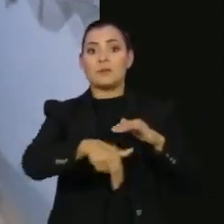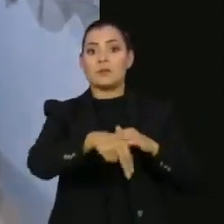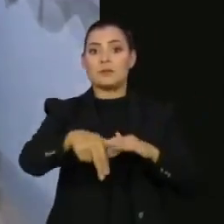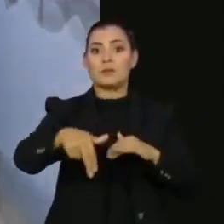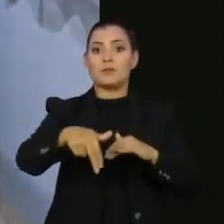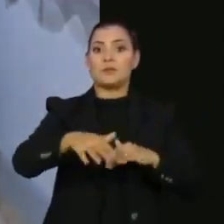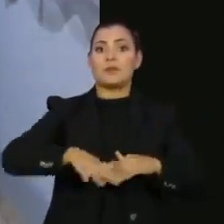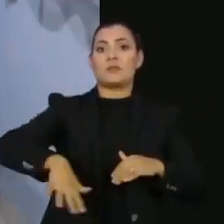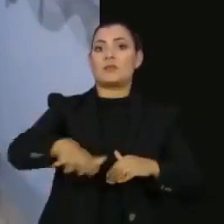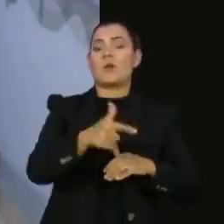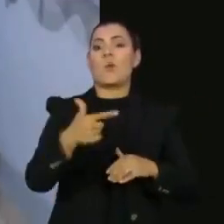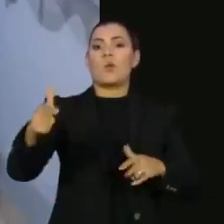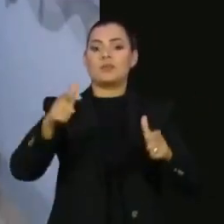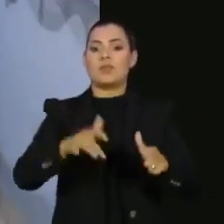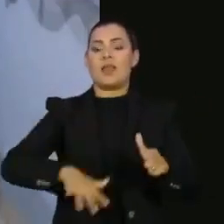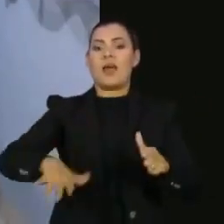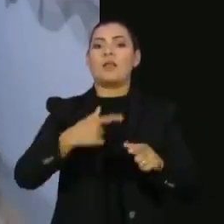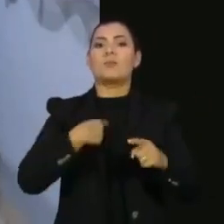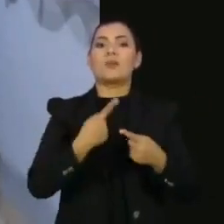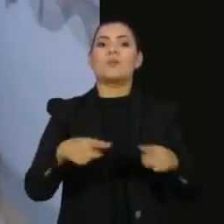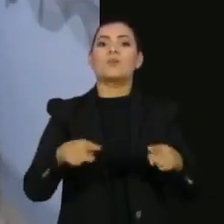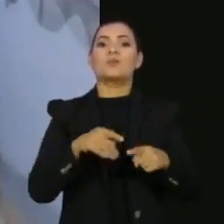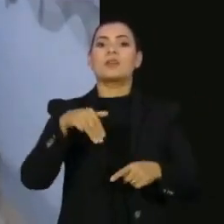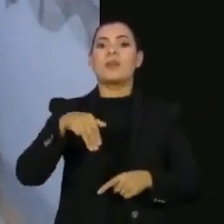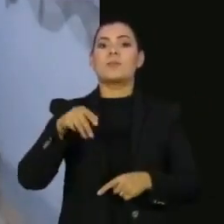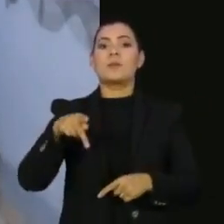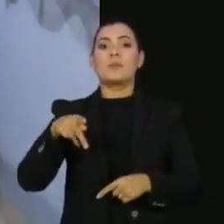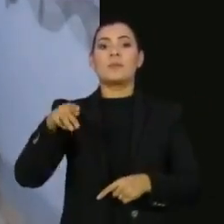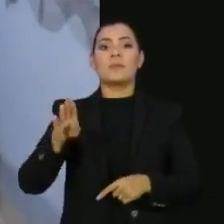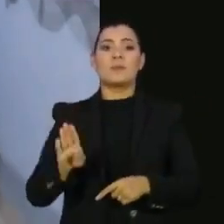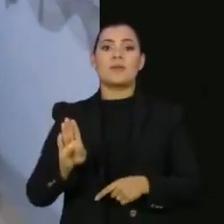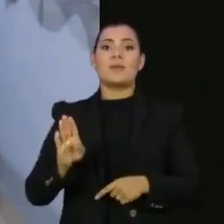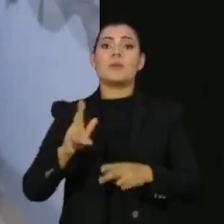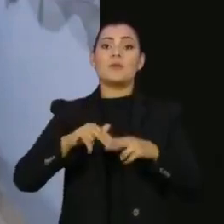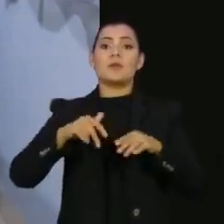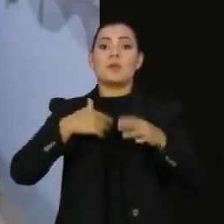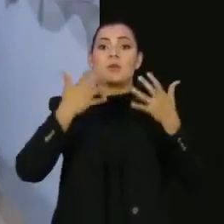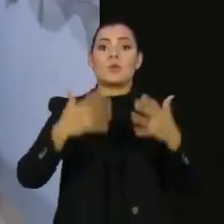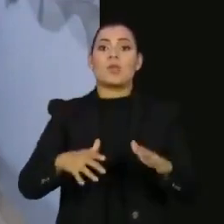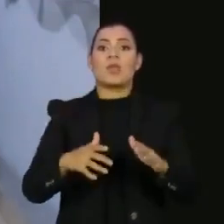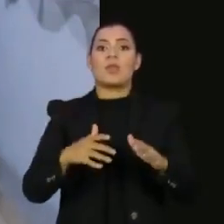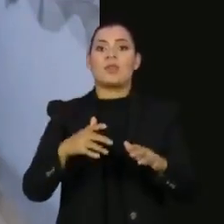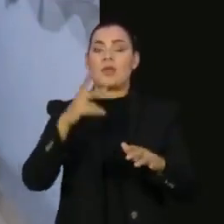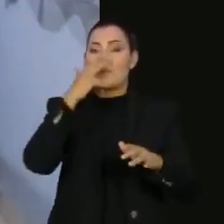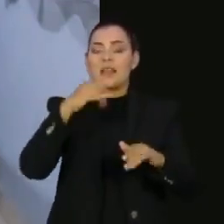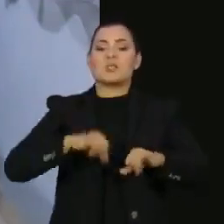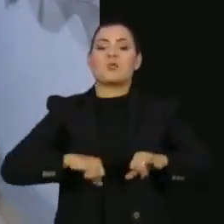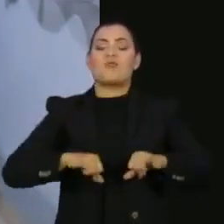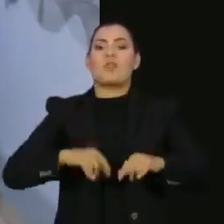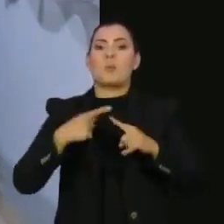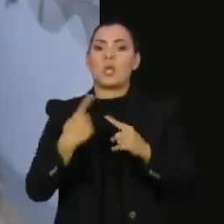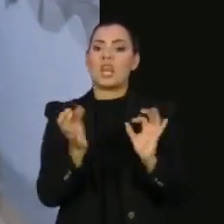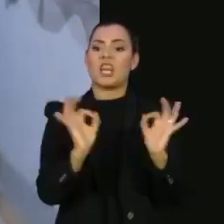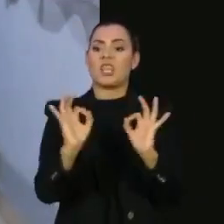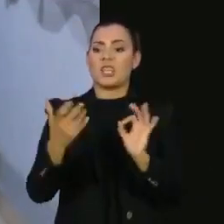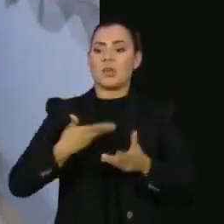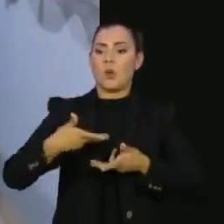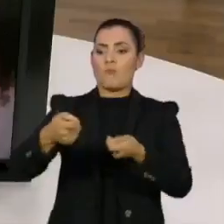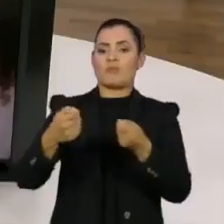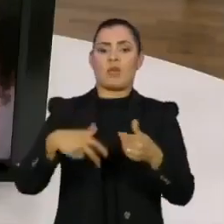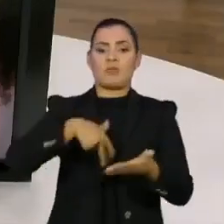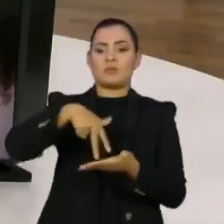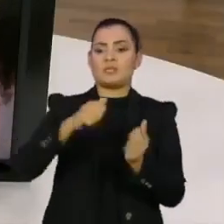do clube, porque tinha música MPB lá embaixo, eu ficava lá embaixo, sabe? Eu não queria mais passar por esse momento de ninguém vai me chamar para